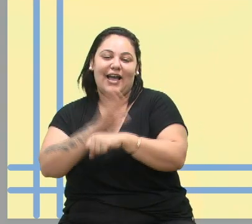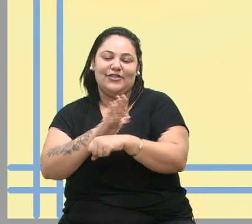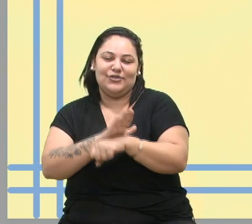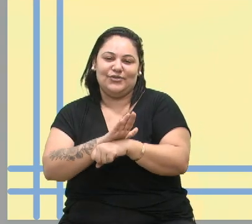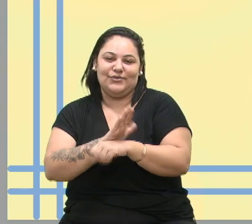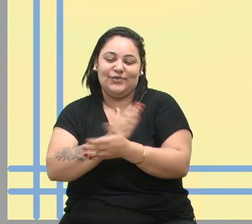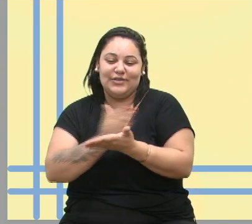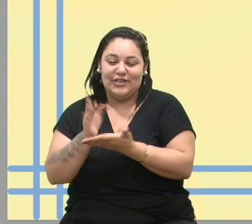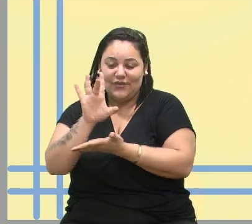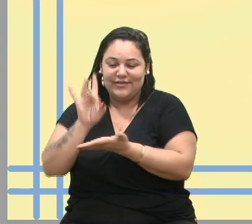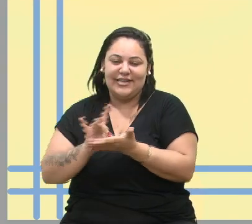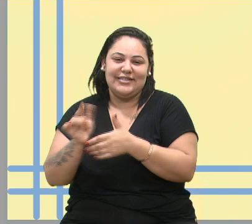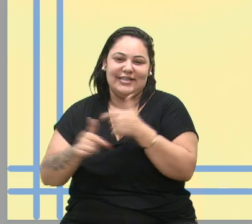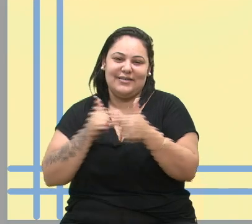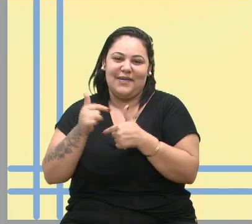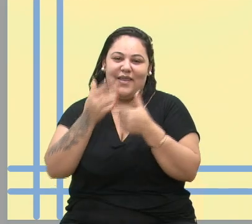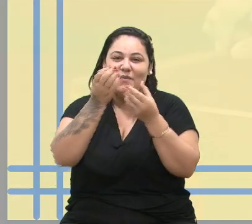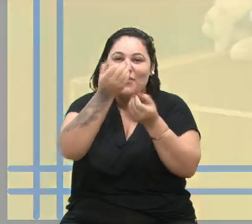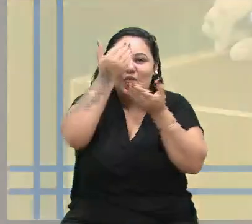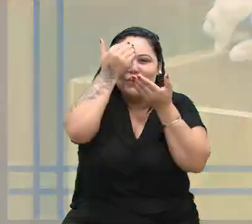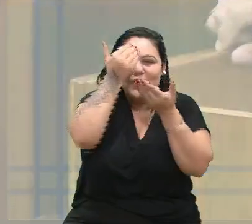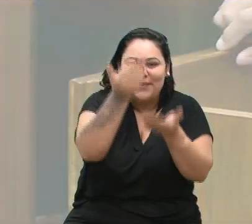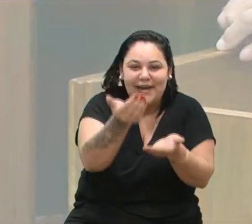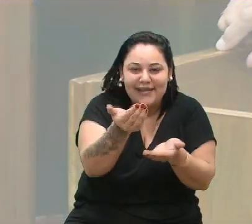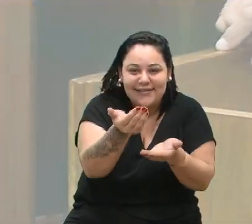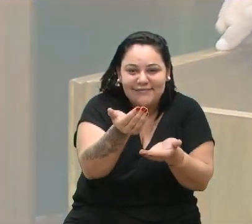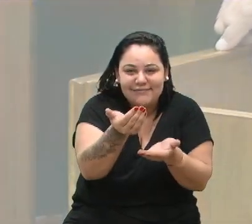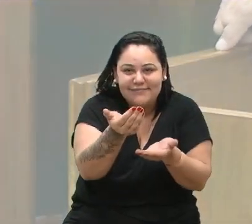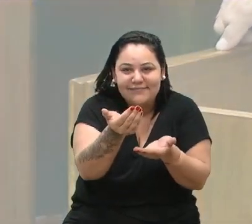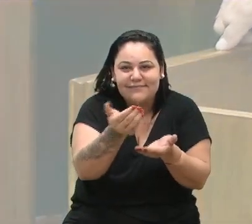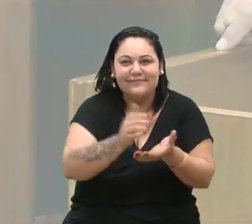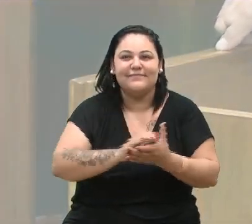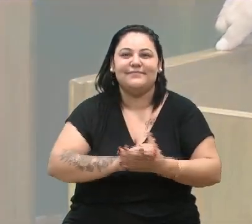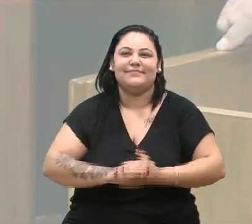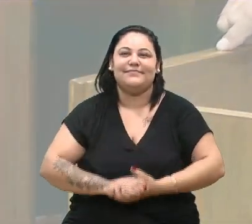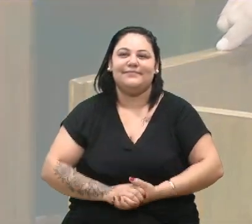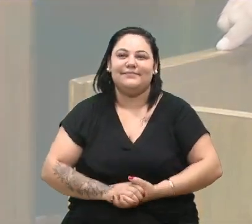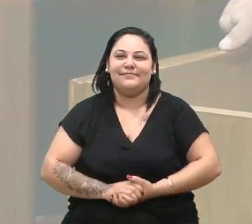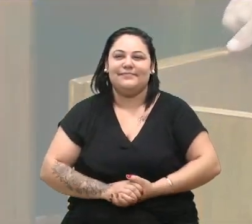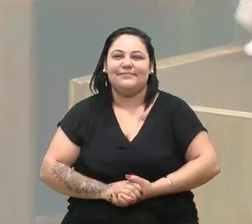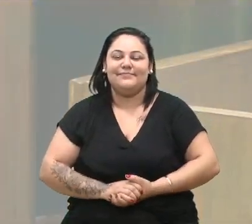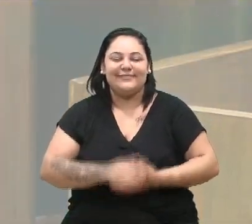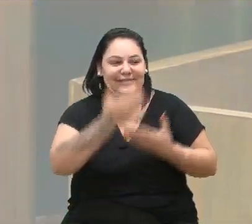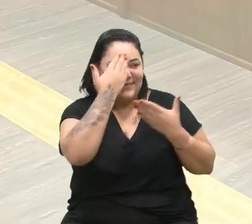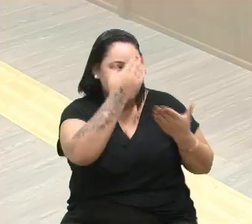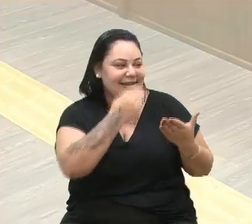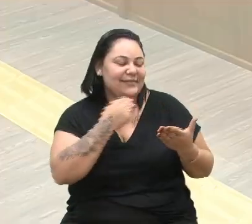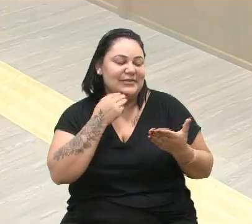trabalhos iniciais. Muito obrigado. Obrigado.